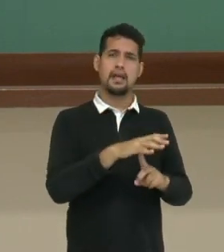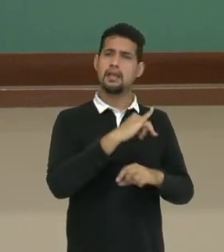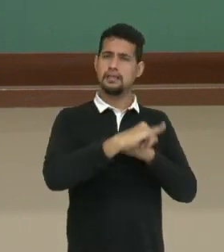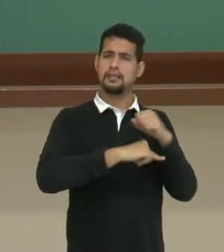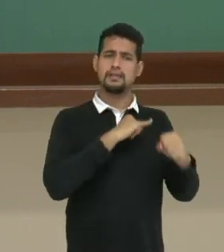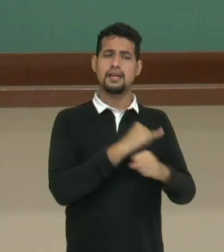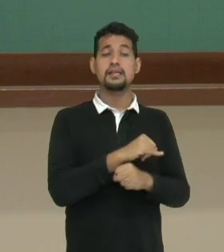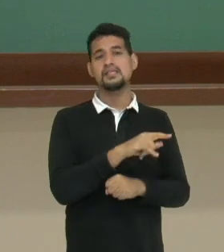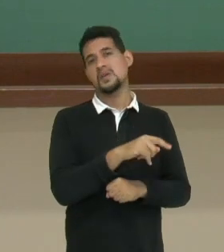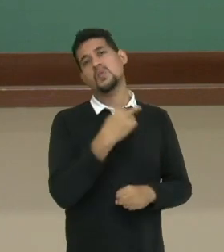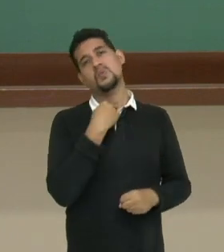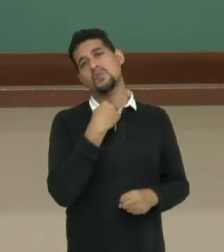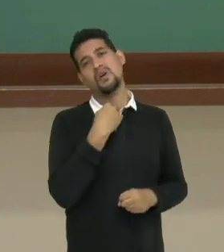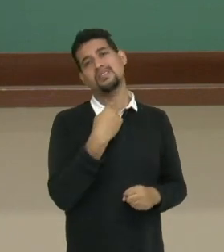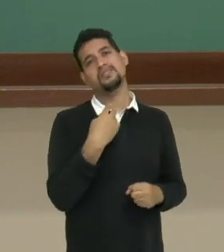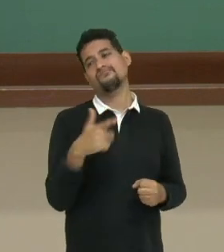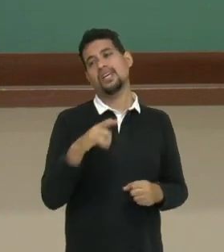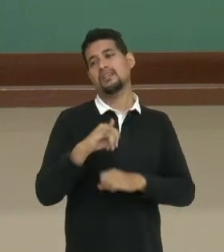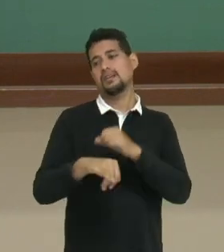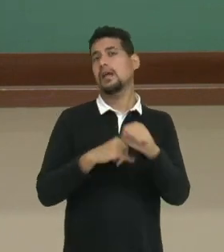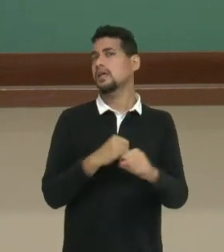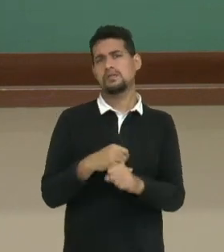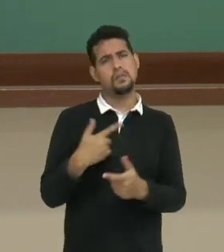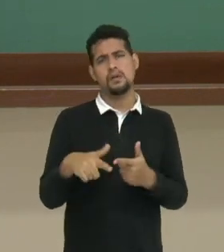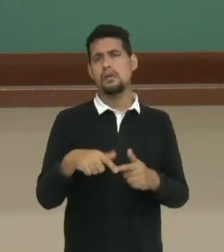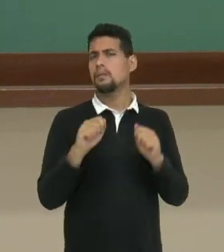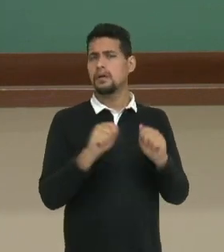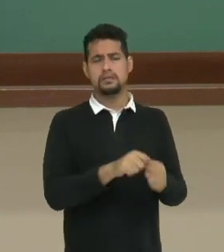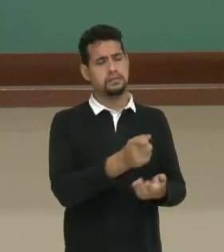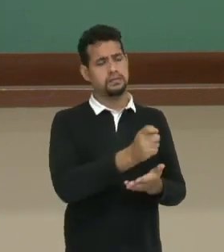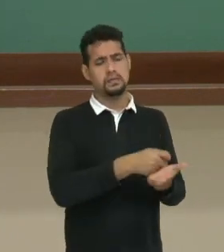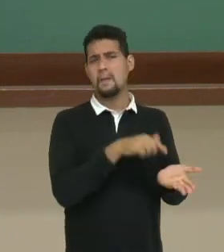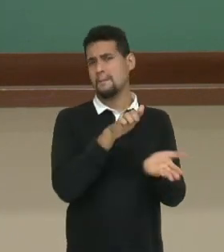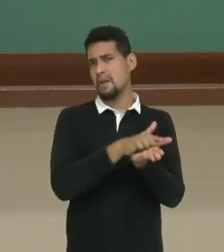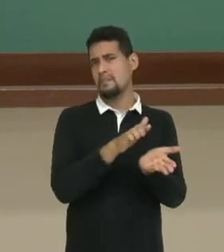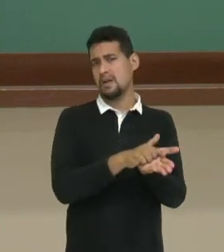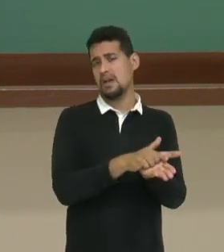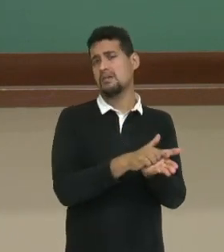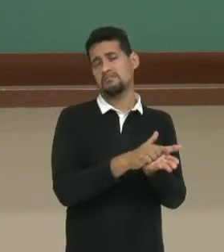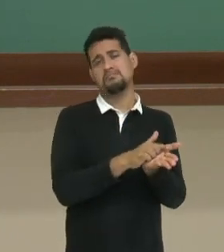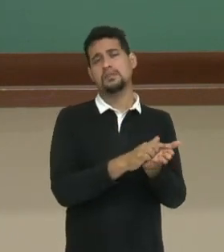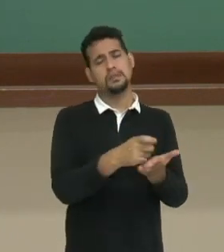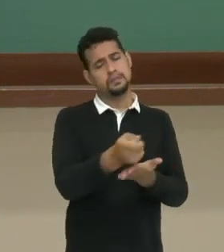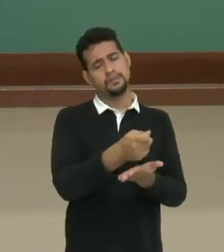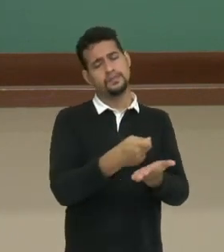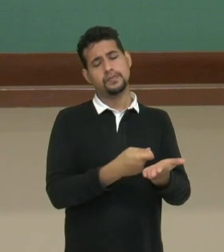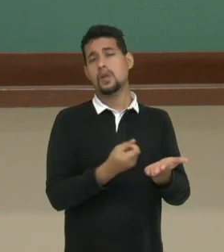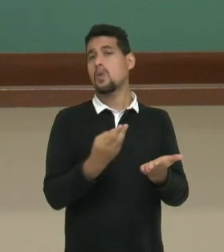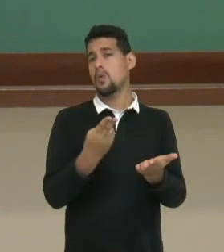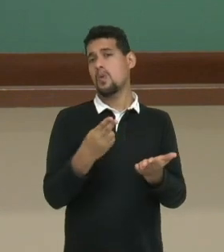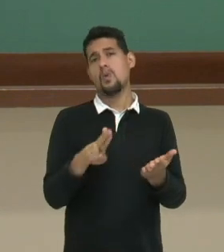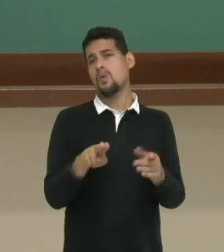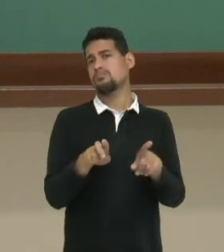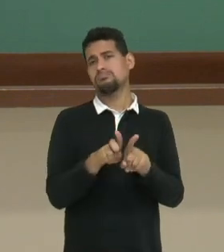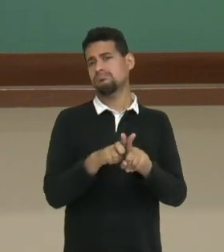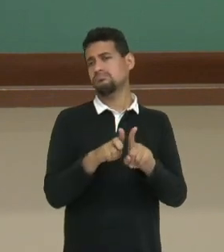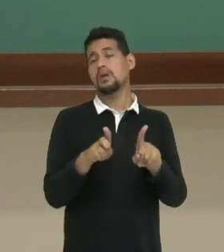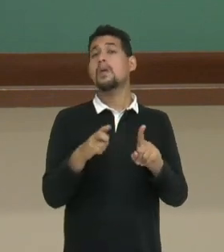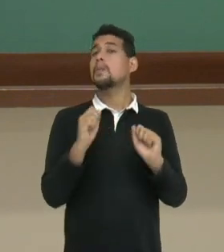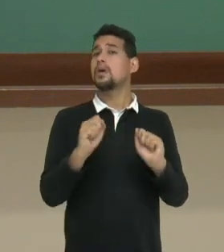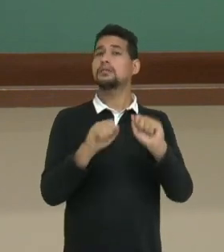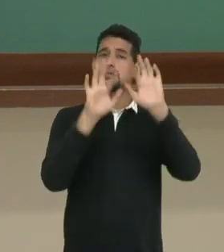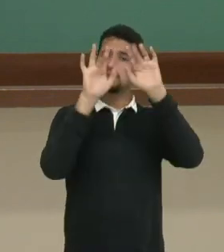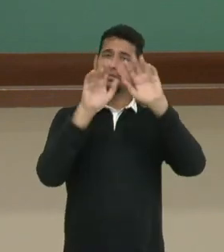outras estratégias, né, vocês poderão fazer como estão acostumados, de repente, numa folha de caderno ou numa folha de papel ao maço, ou até